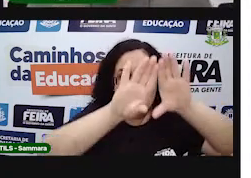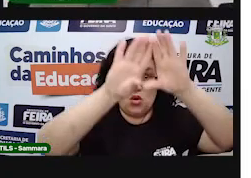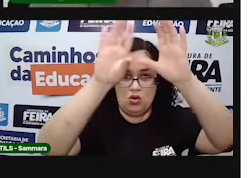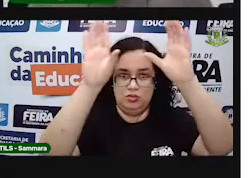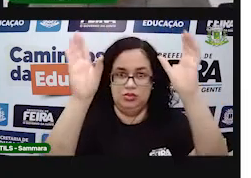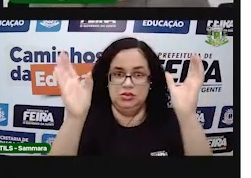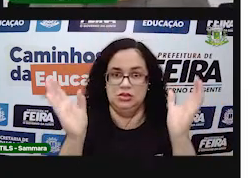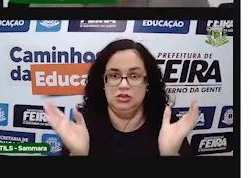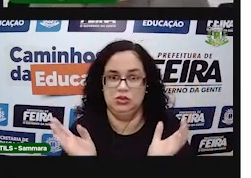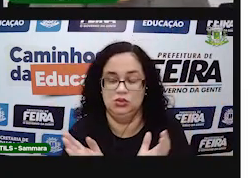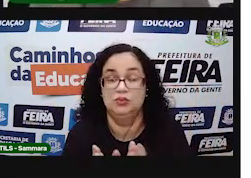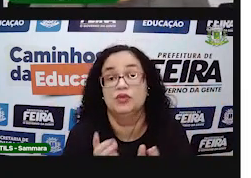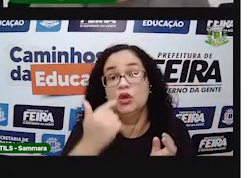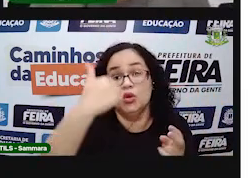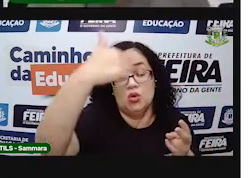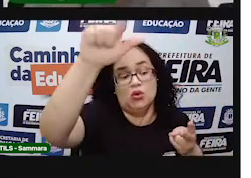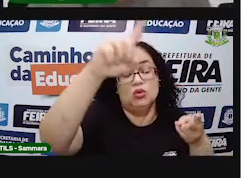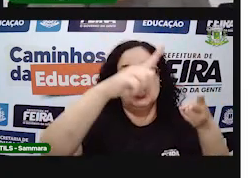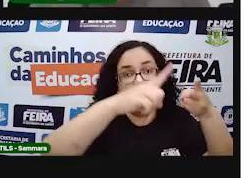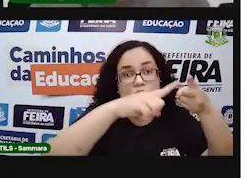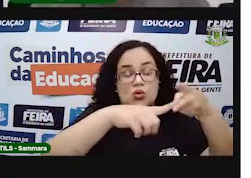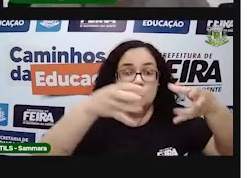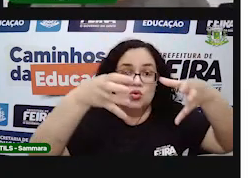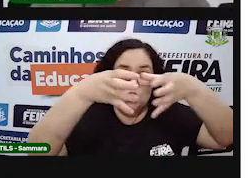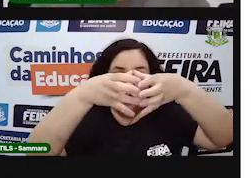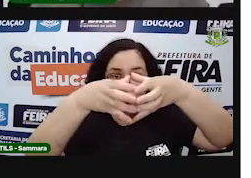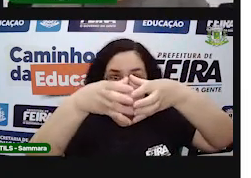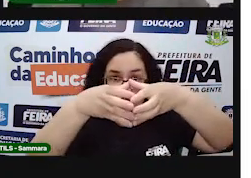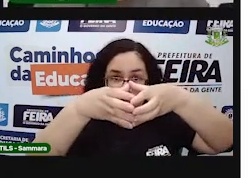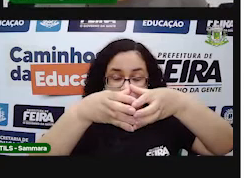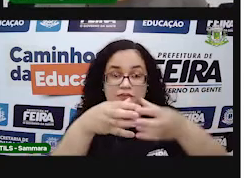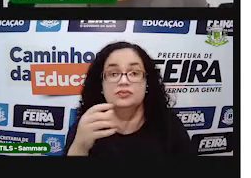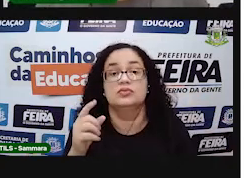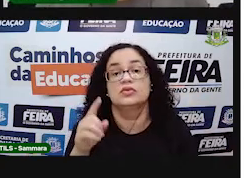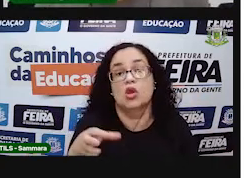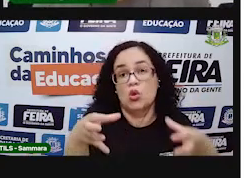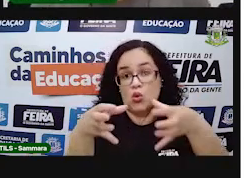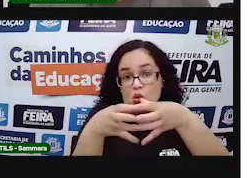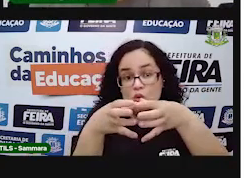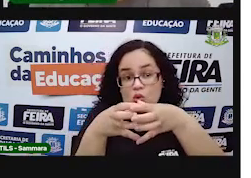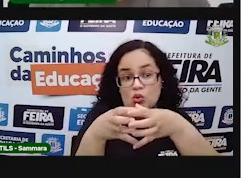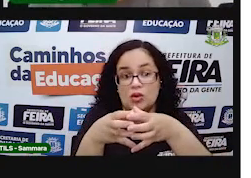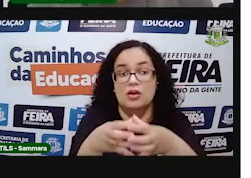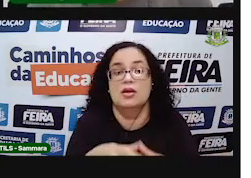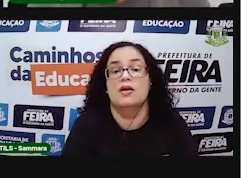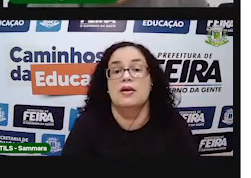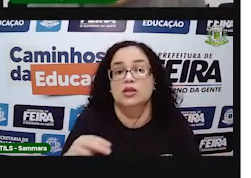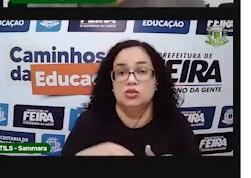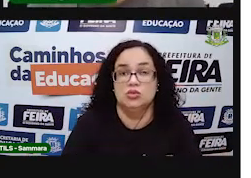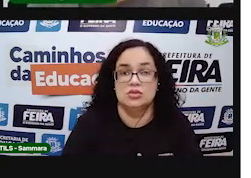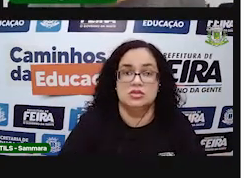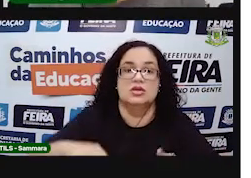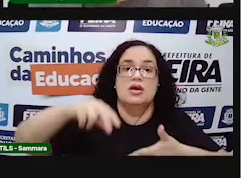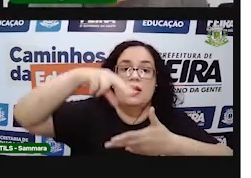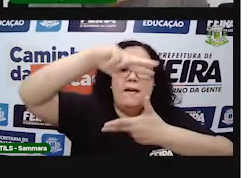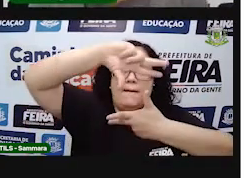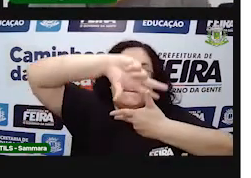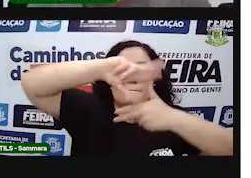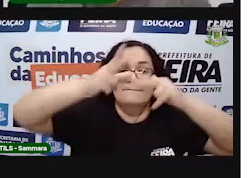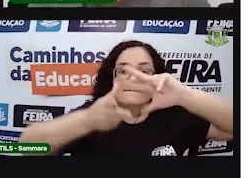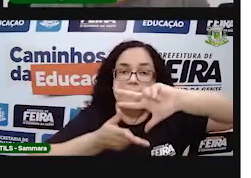de corpos redondos e o outro grupo de sólidos geométricos é o grupo dos